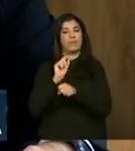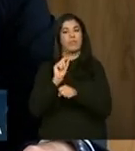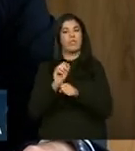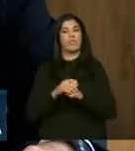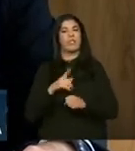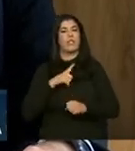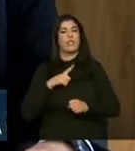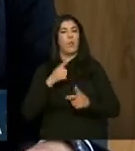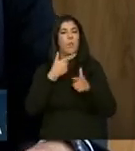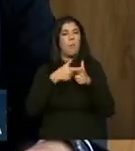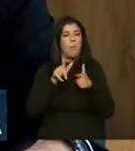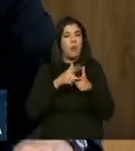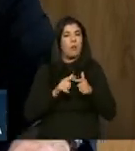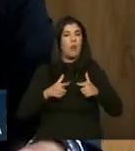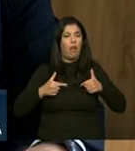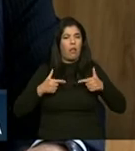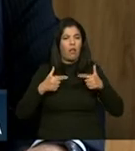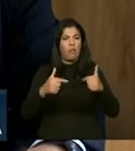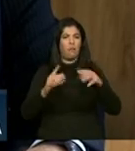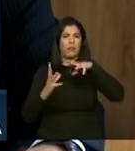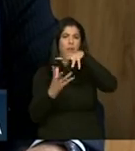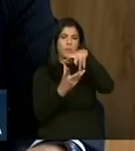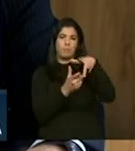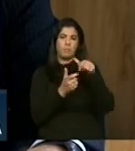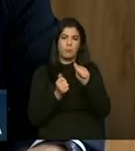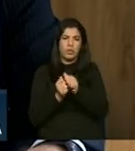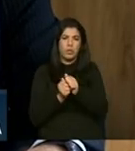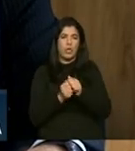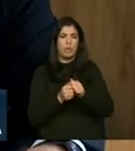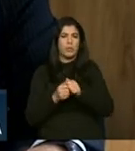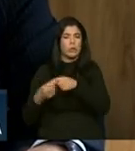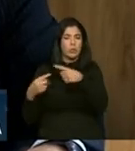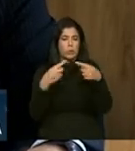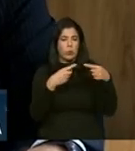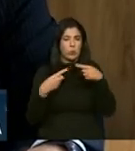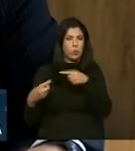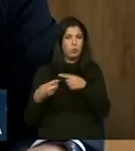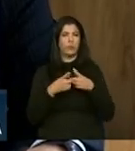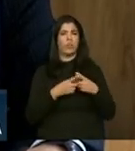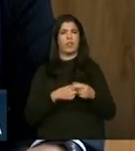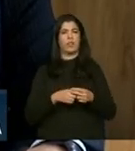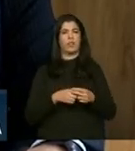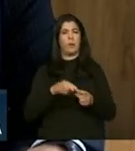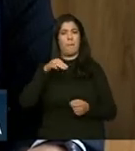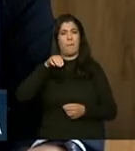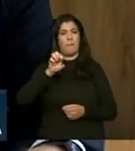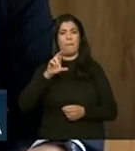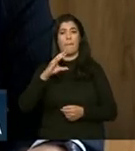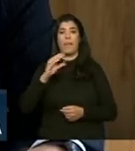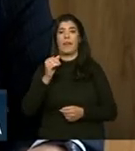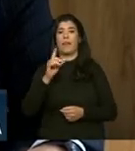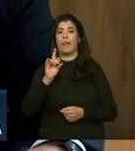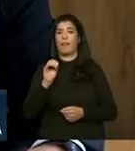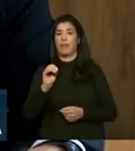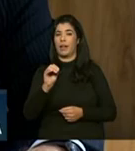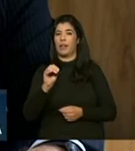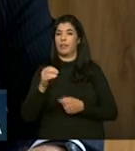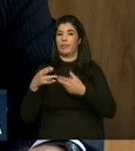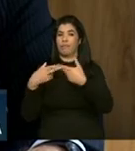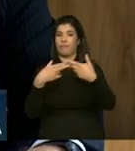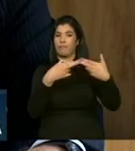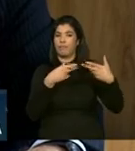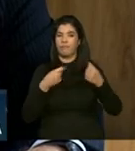guerra mundial da disputa de mercados, né, nós não podemos ter qualquer item que nós